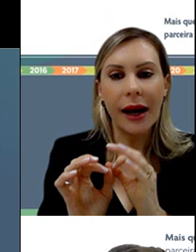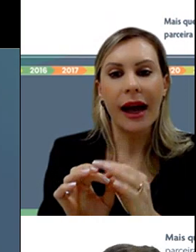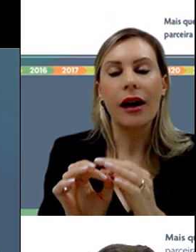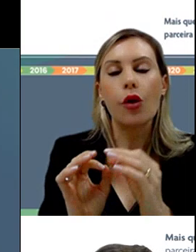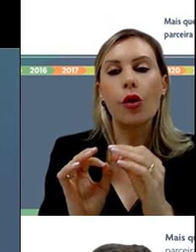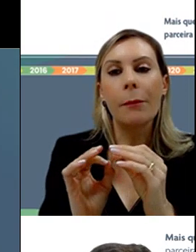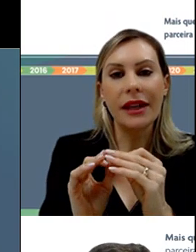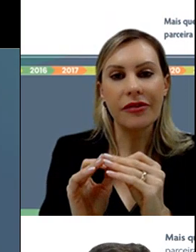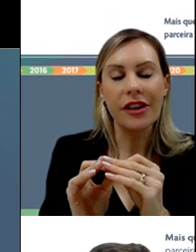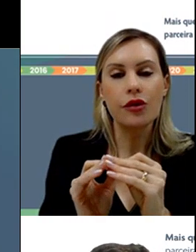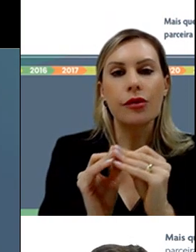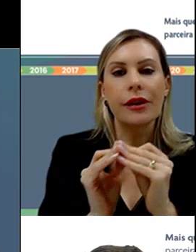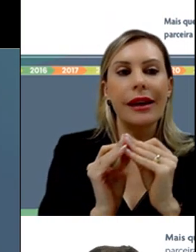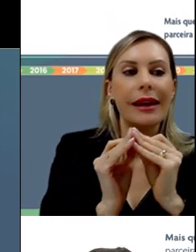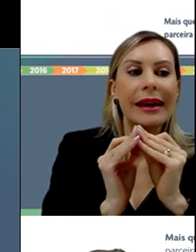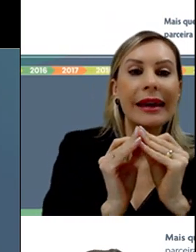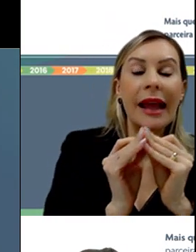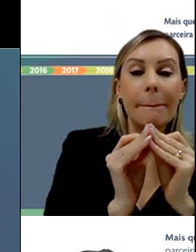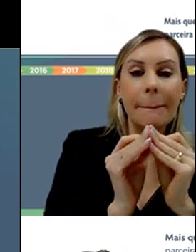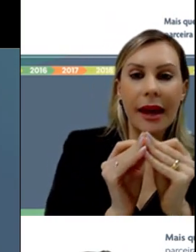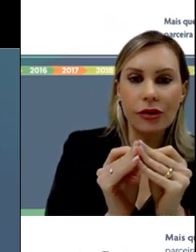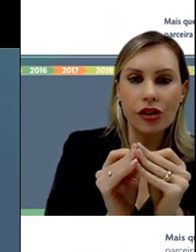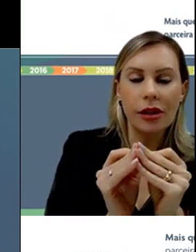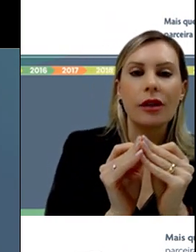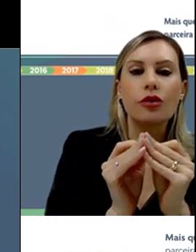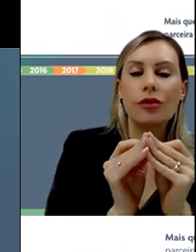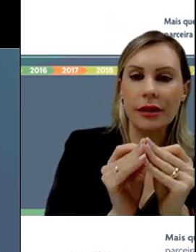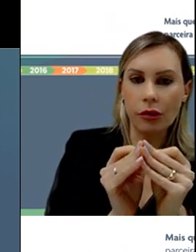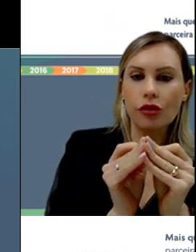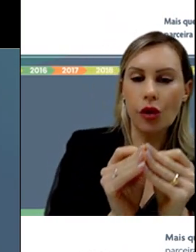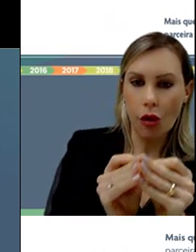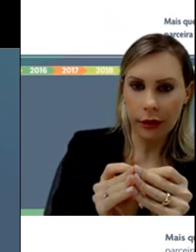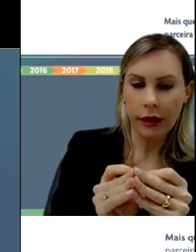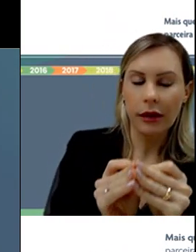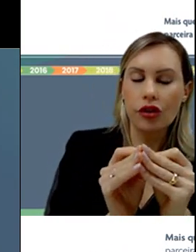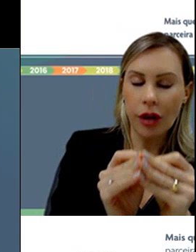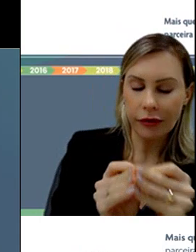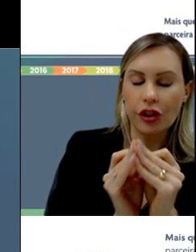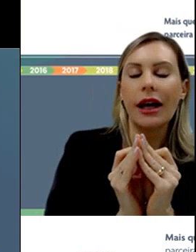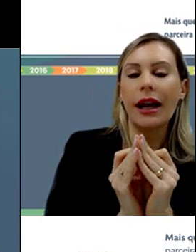vai pagar um benefício que independe do saldo de